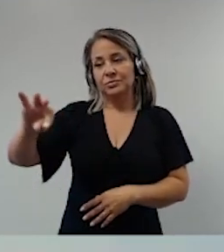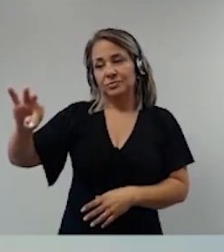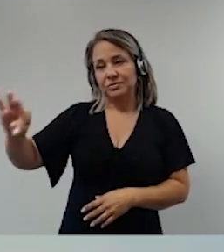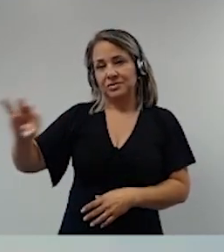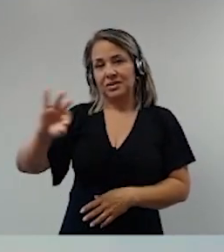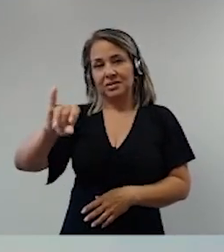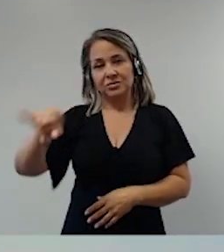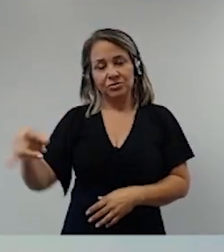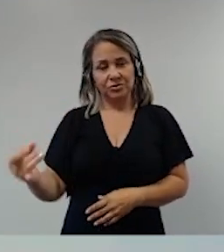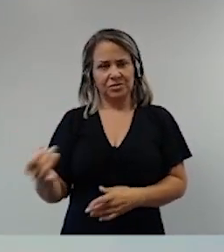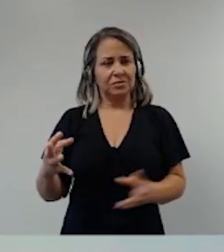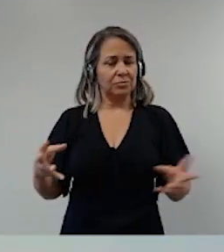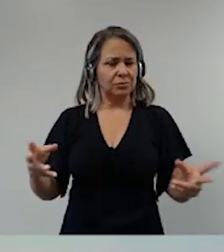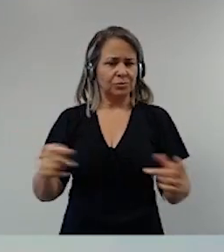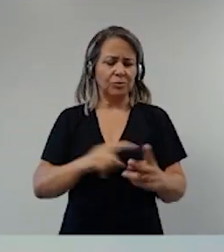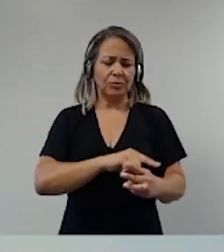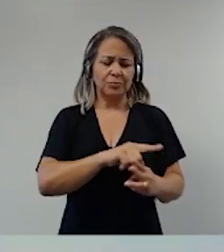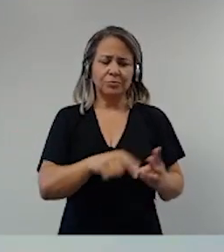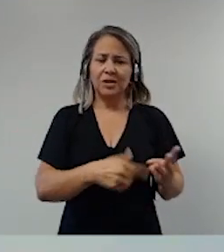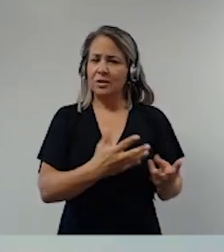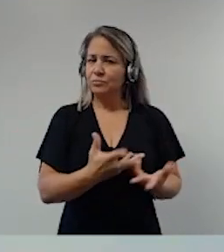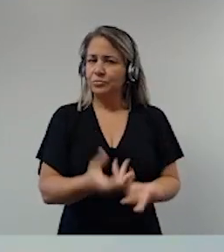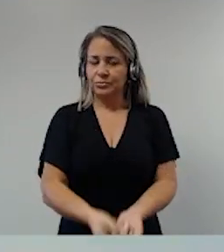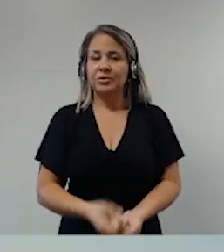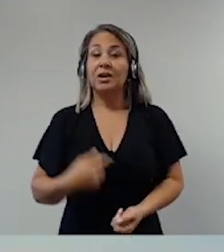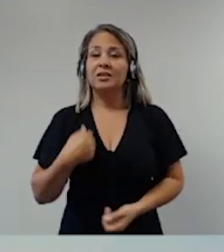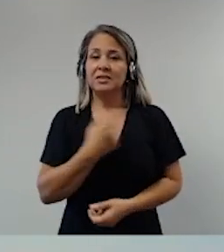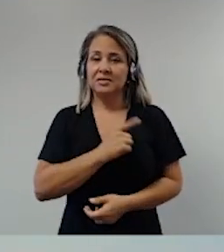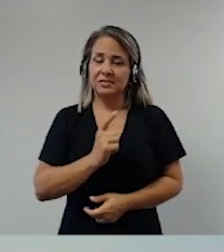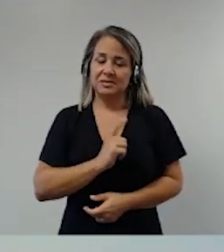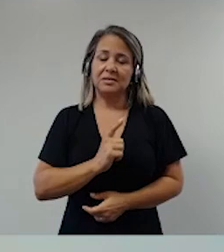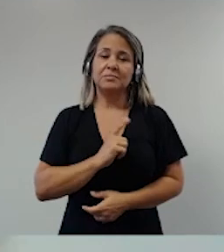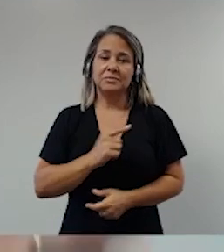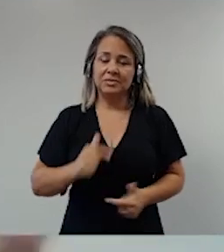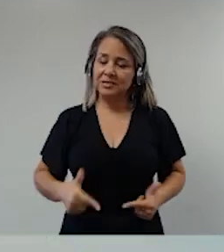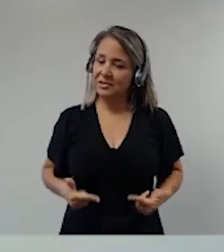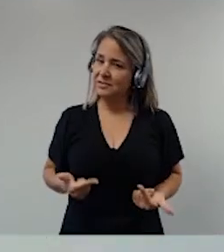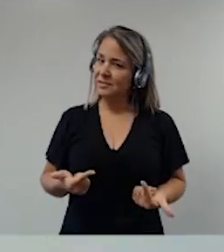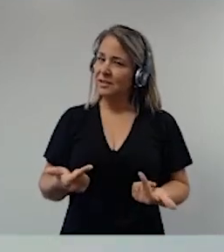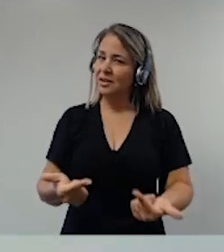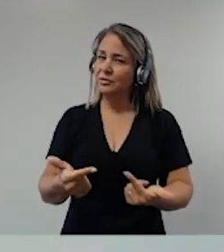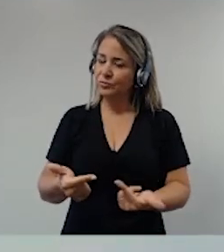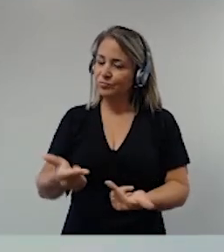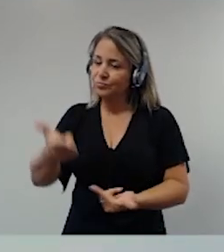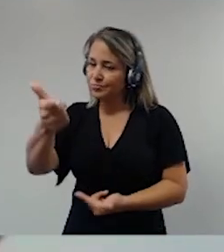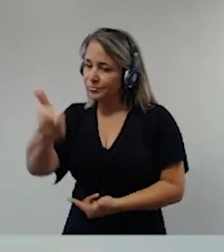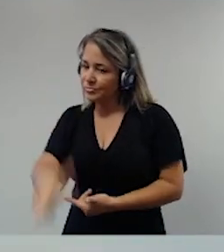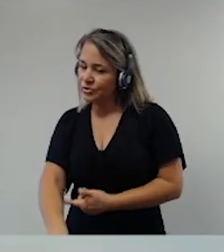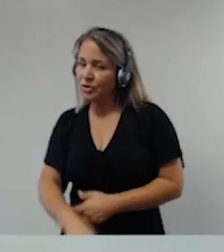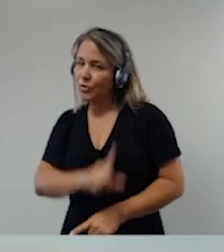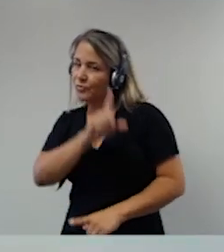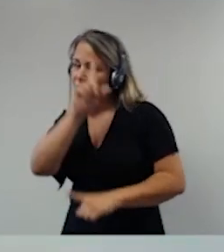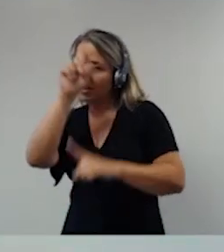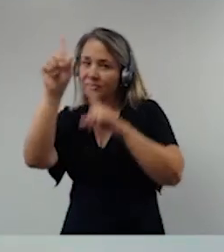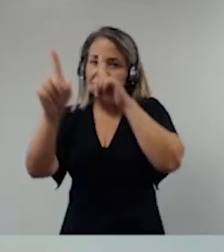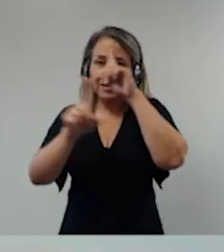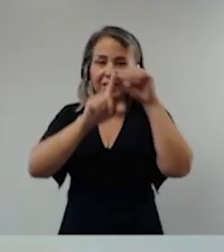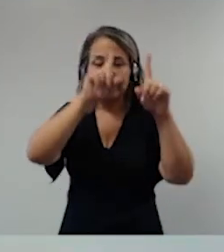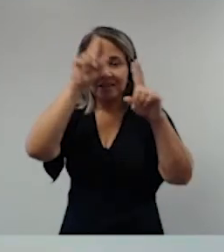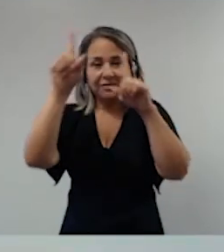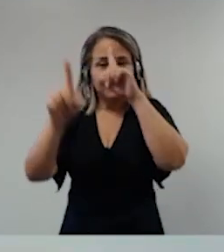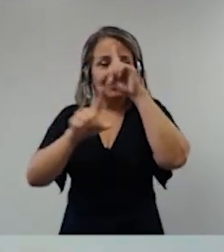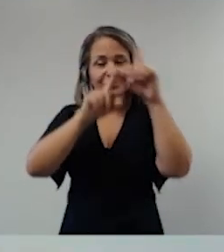Bastos. Ou seja, estamos, amigo, tentando nos reinventar. Estamos nos reinventando